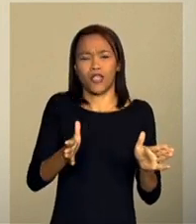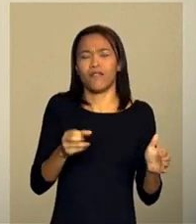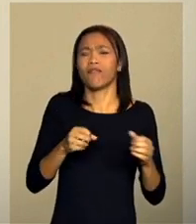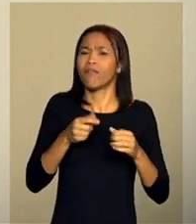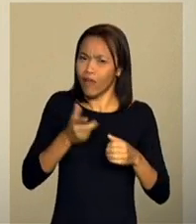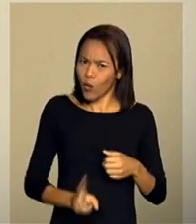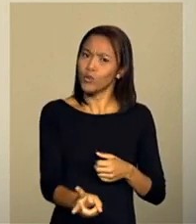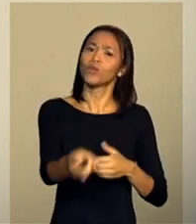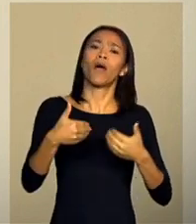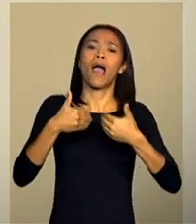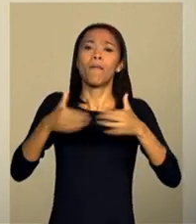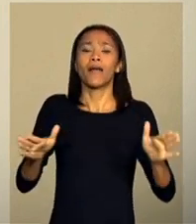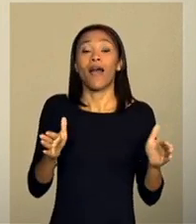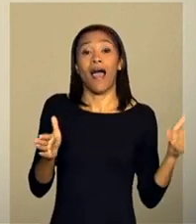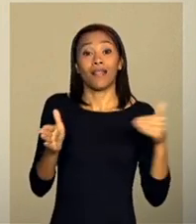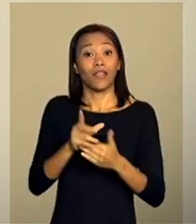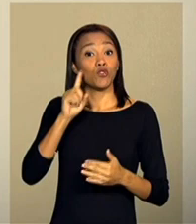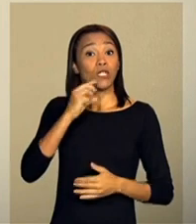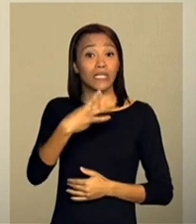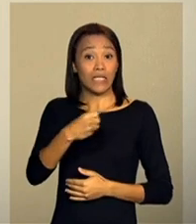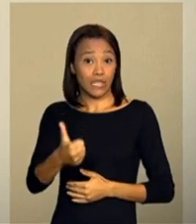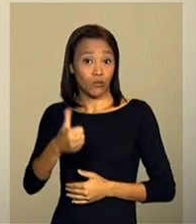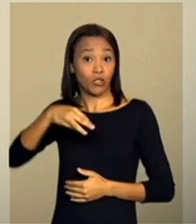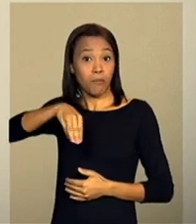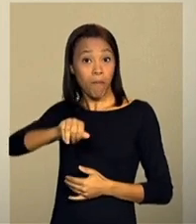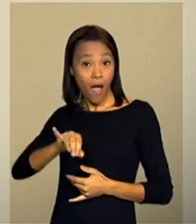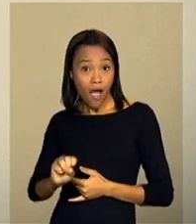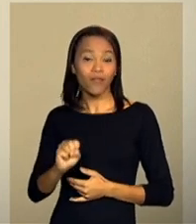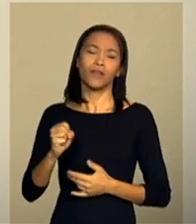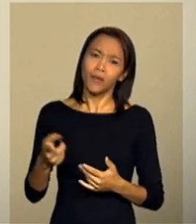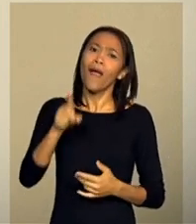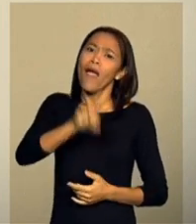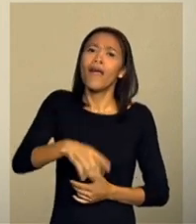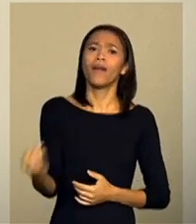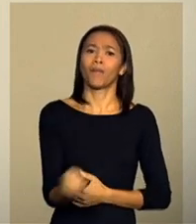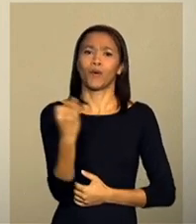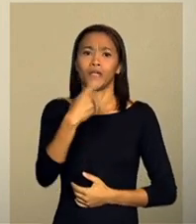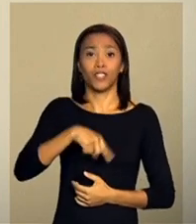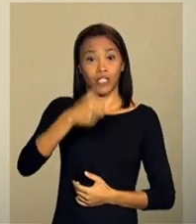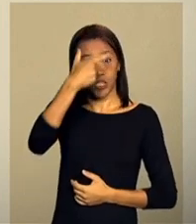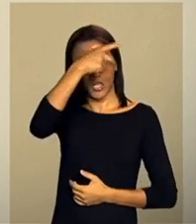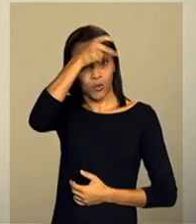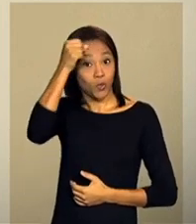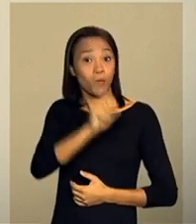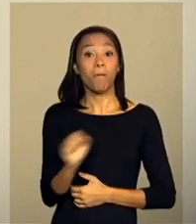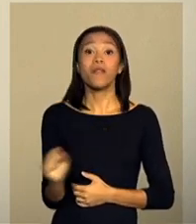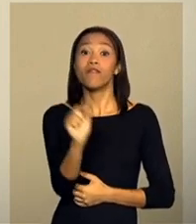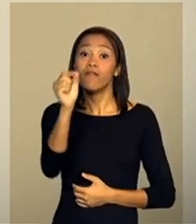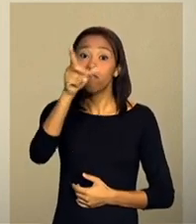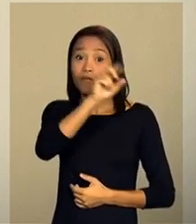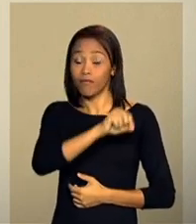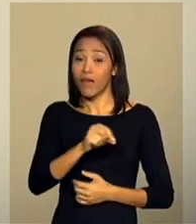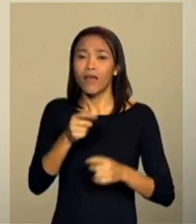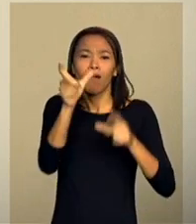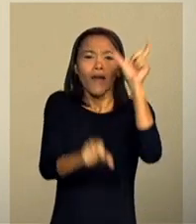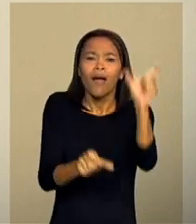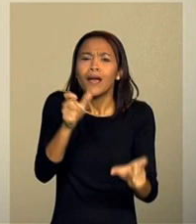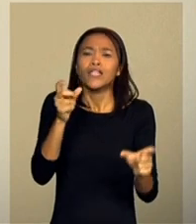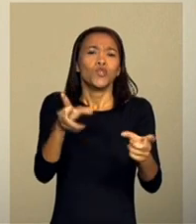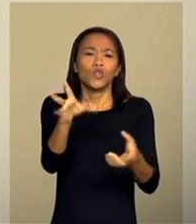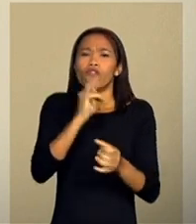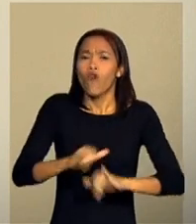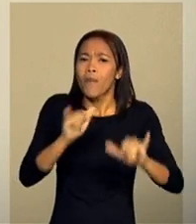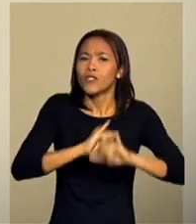aberta até o dia 31 de Maio é muito importante que os prefeitos participem mandando todos os